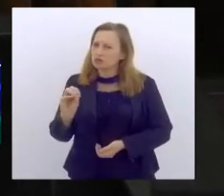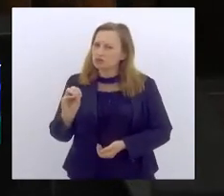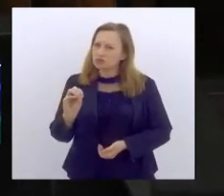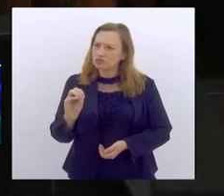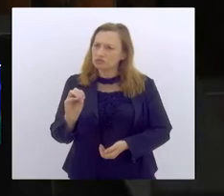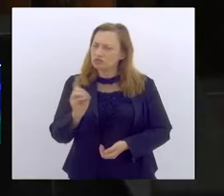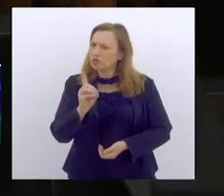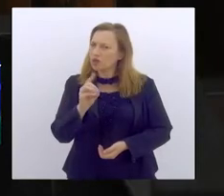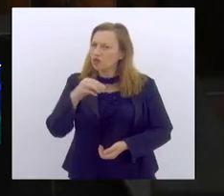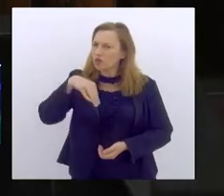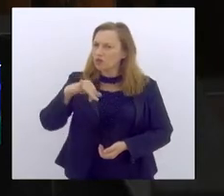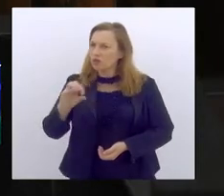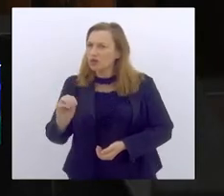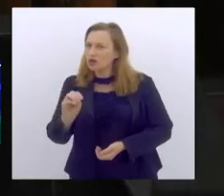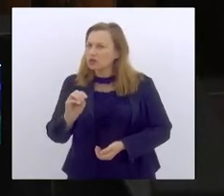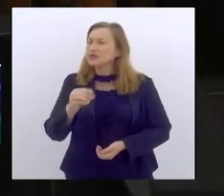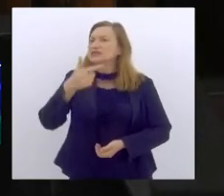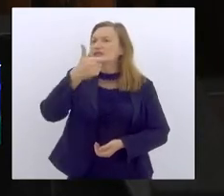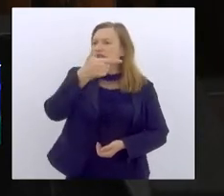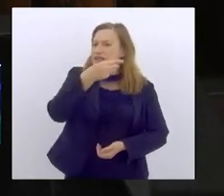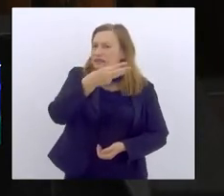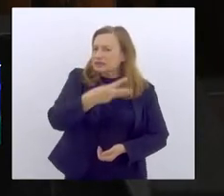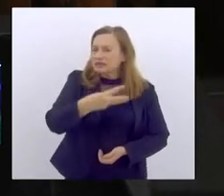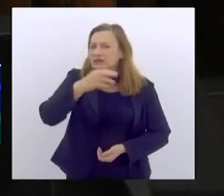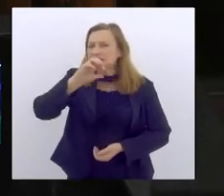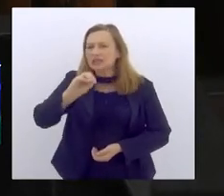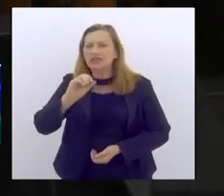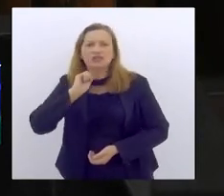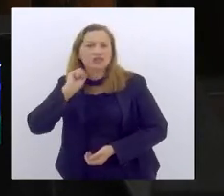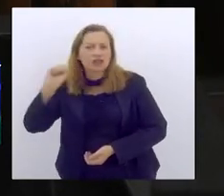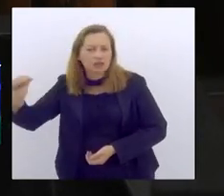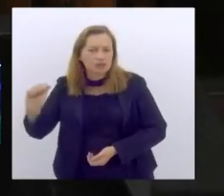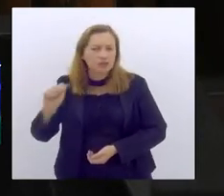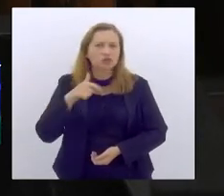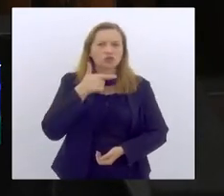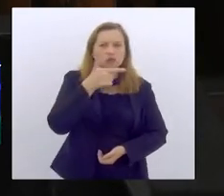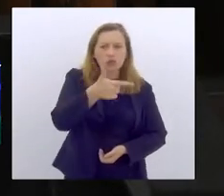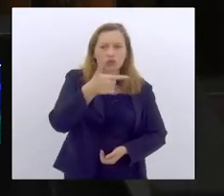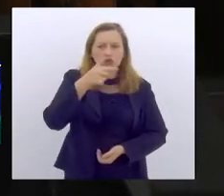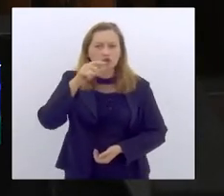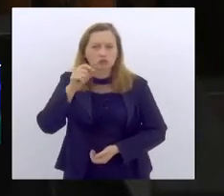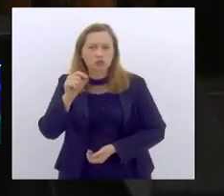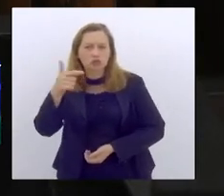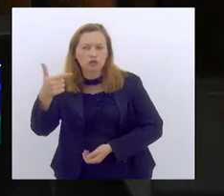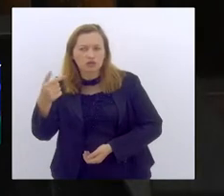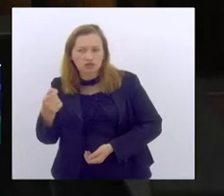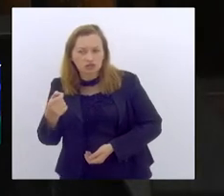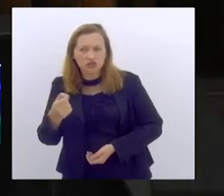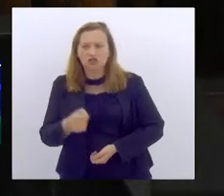e nem foi mais foi trinta de abril de 2020